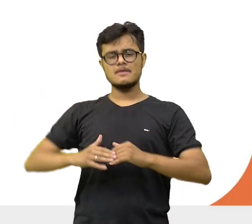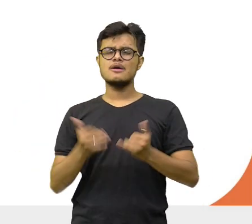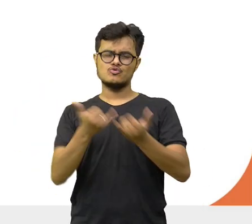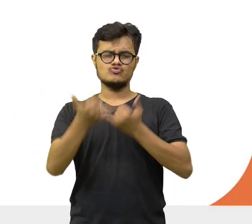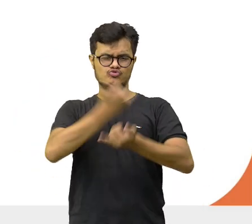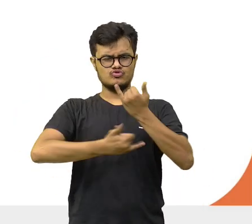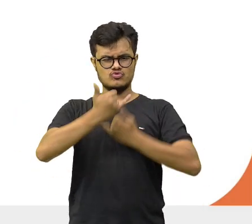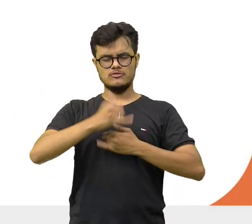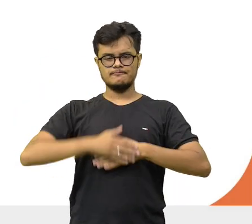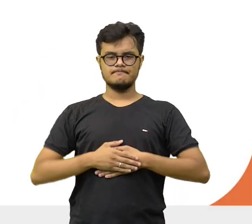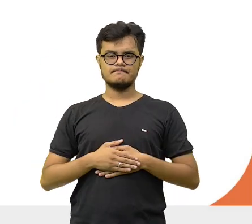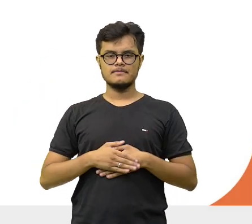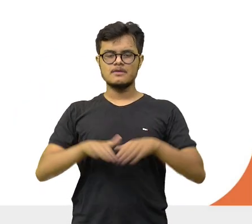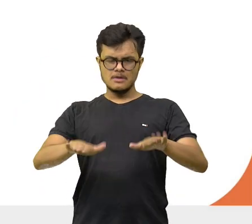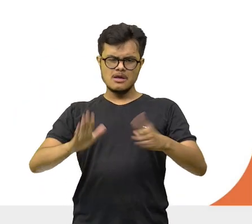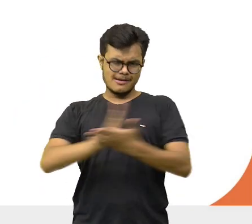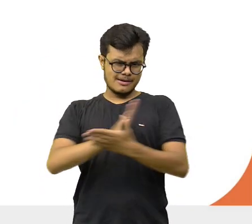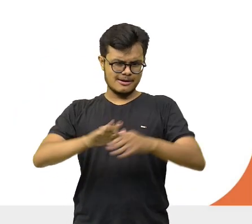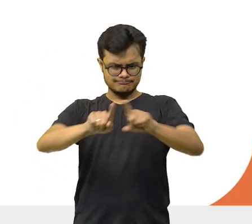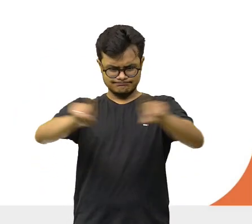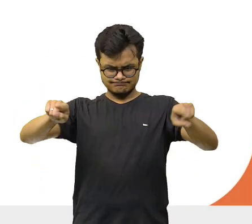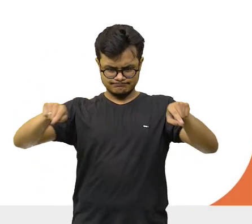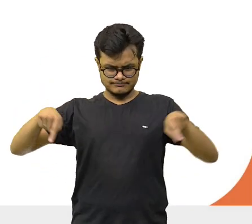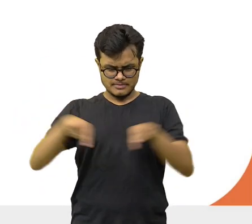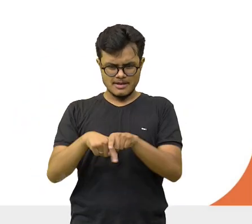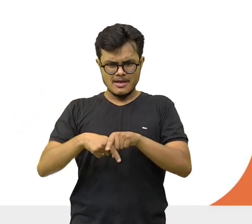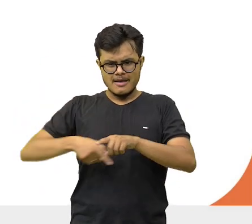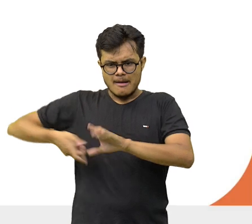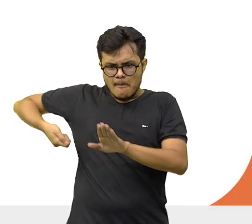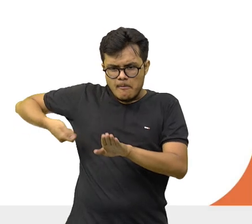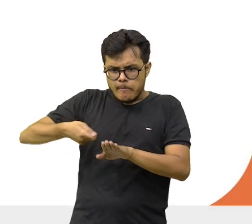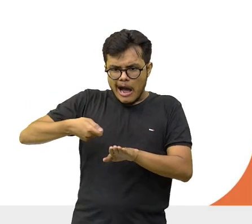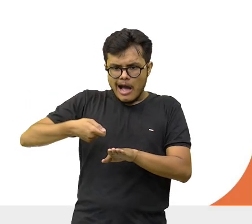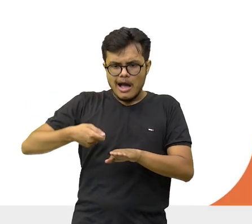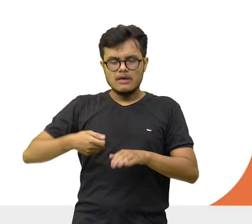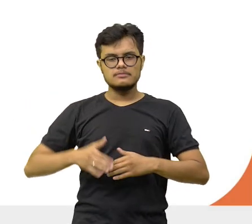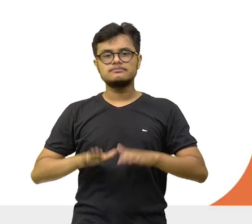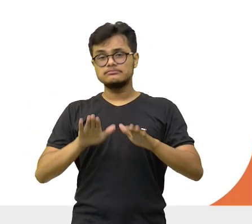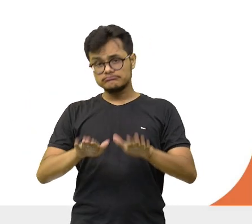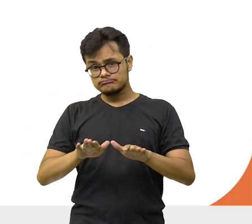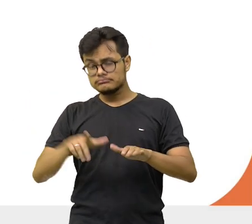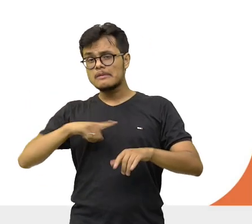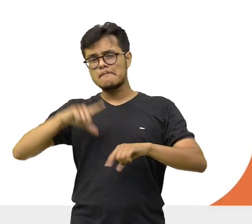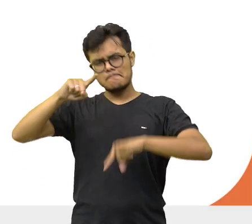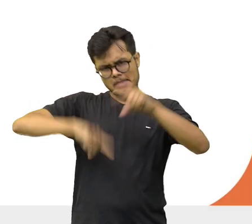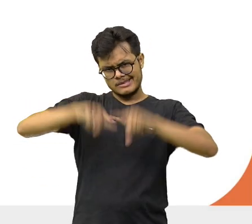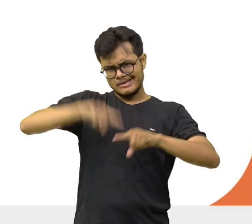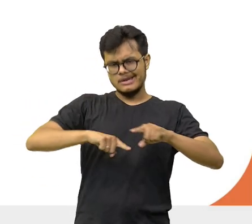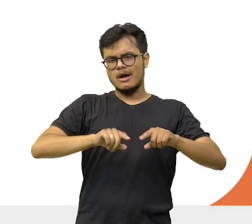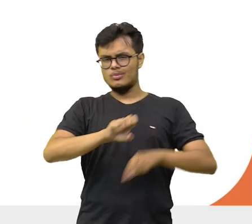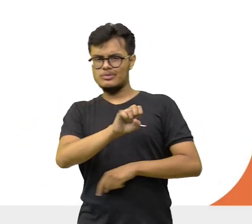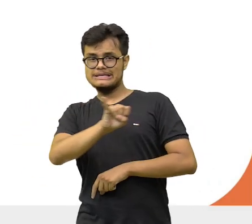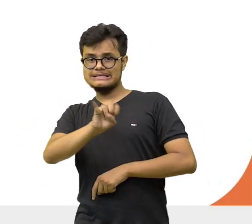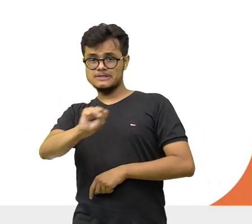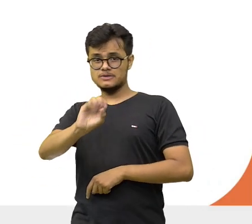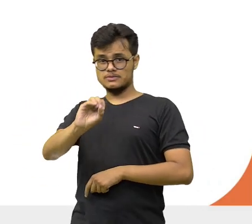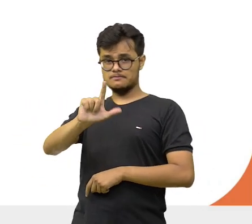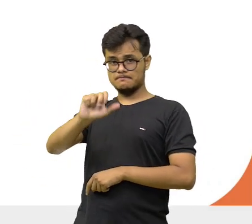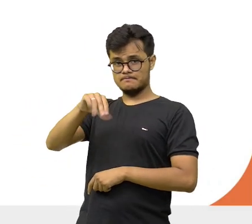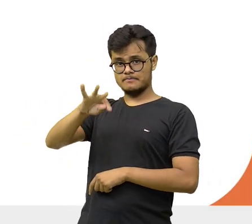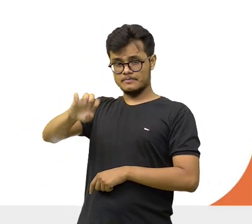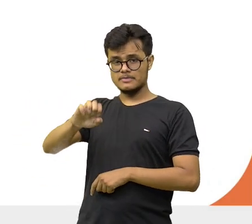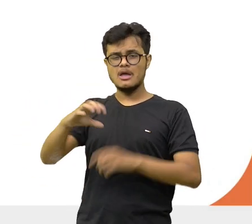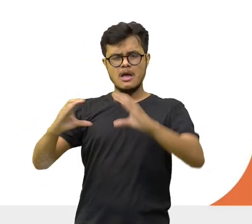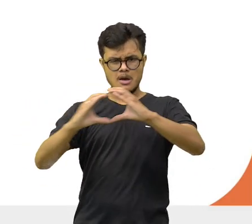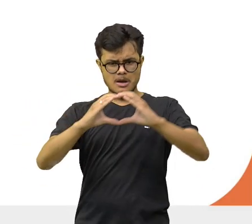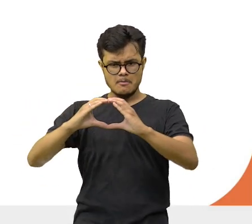qual a mesa e os tacos são construídos de materiais isolantes. Todas as bolas são idênticas, exceto por suas cores,